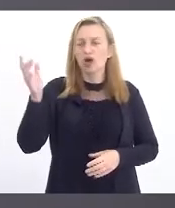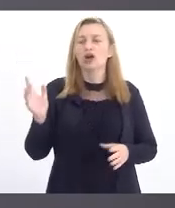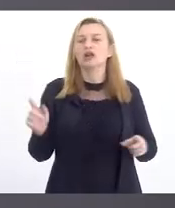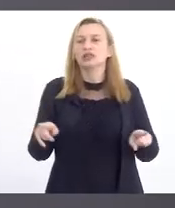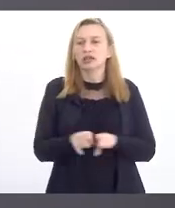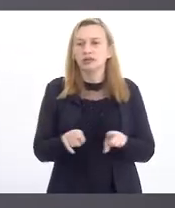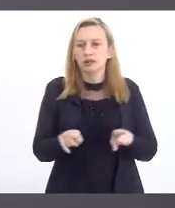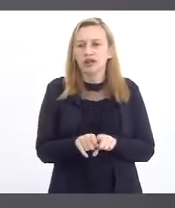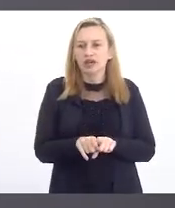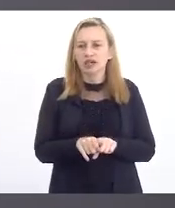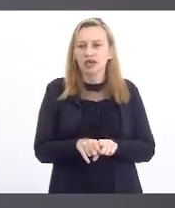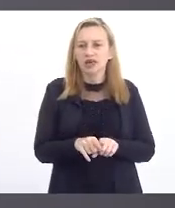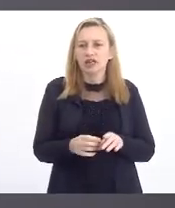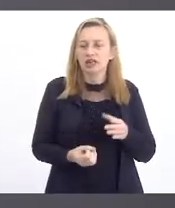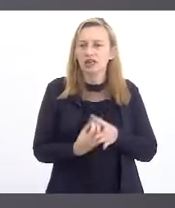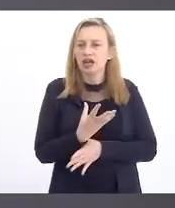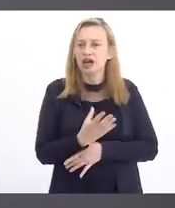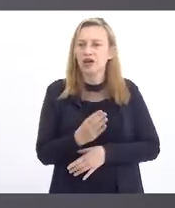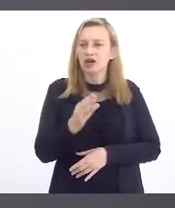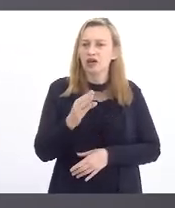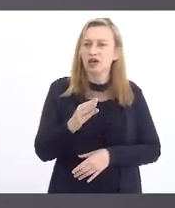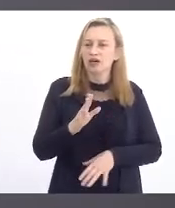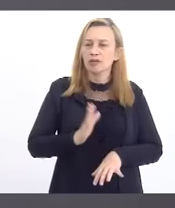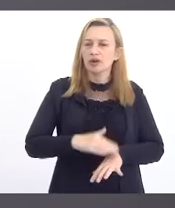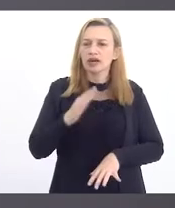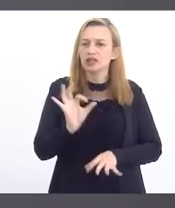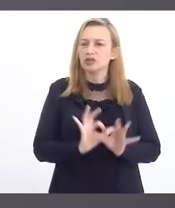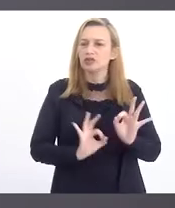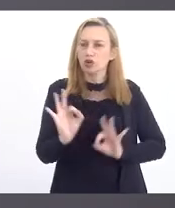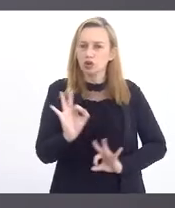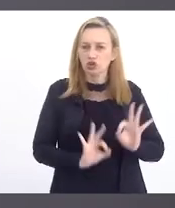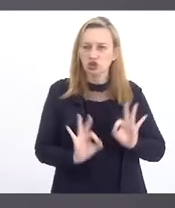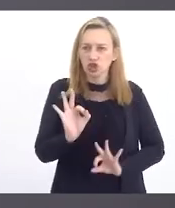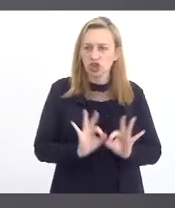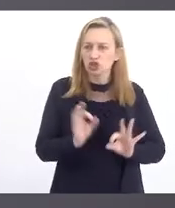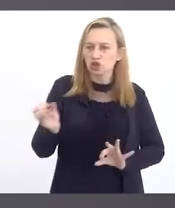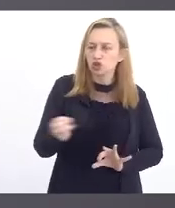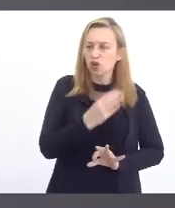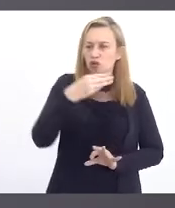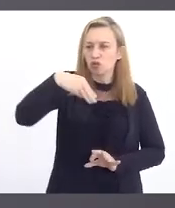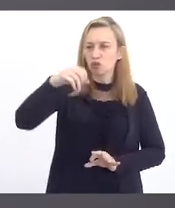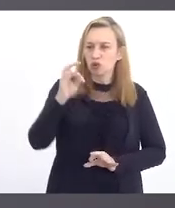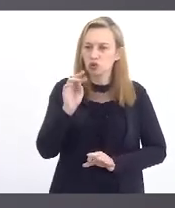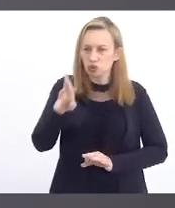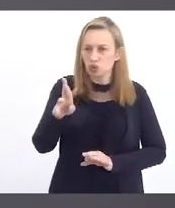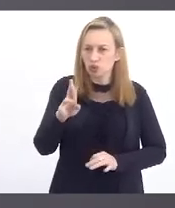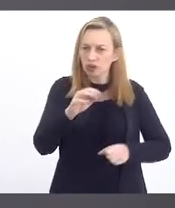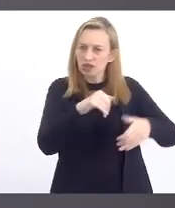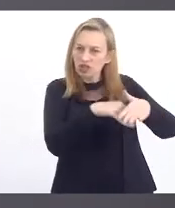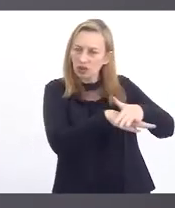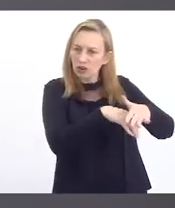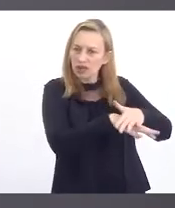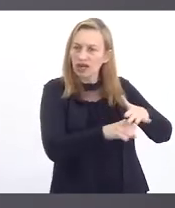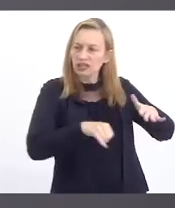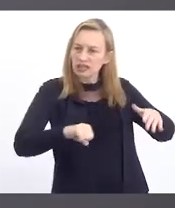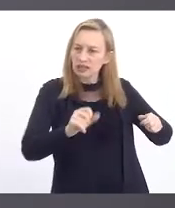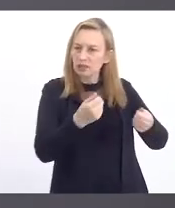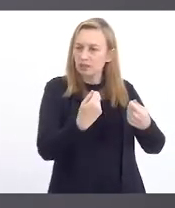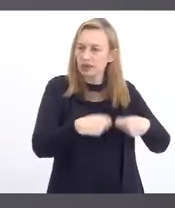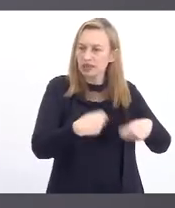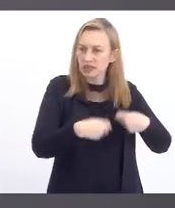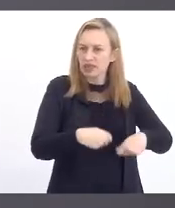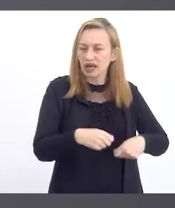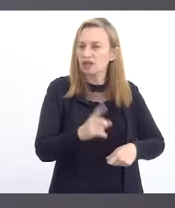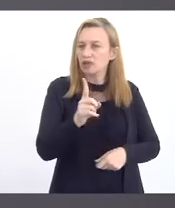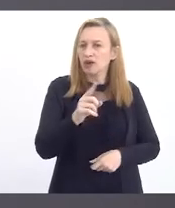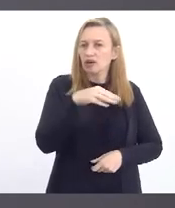criar o a mais, que seria começar agora a fazer projetos de novos motores para deixar em estoque caso a gente precise. Que não são motores de